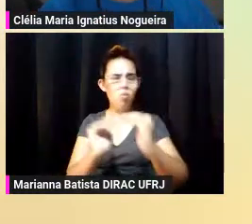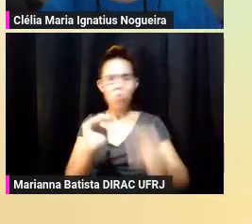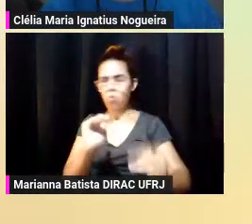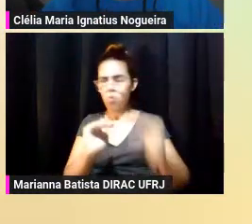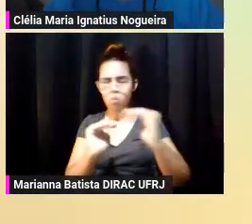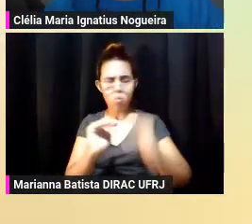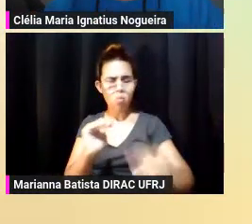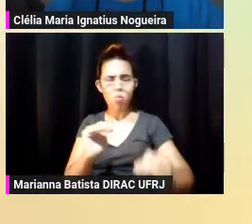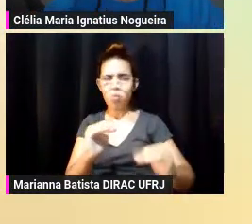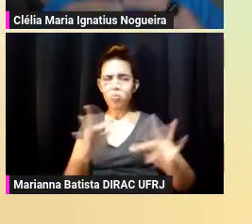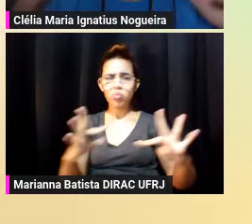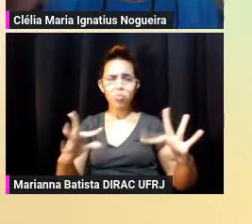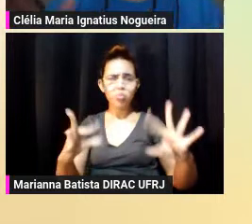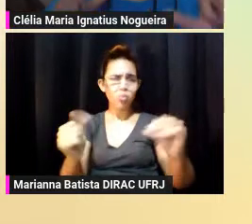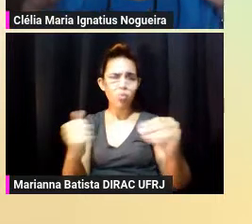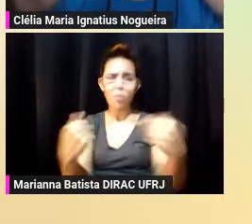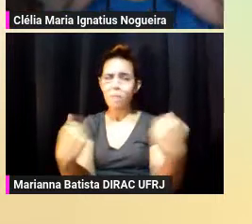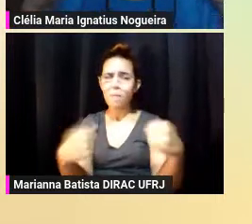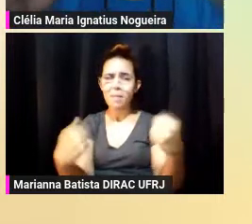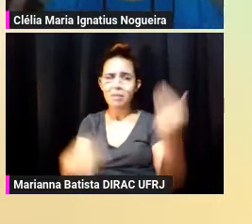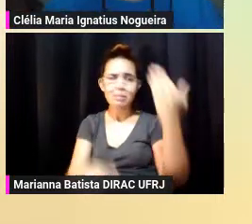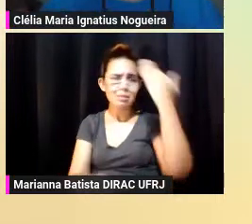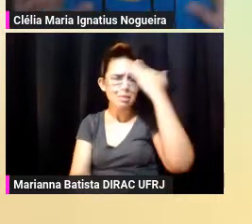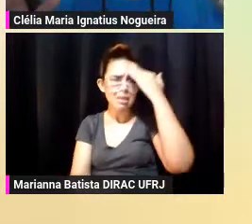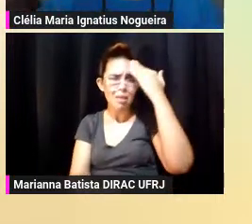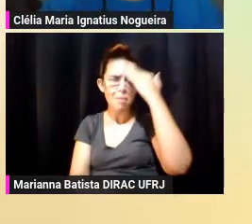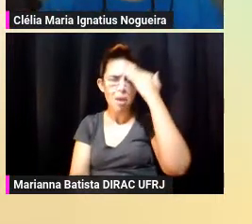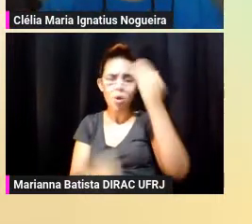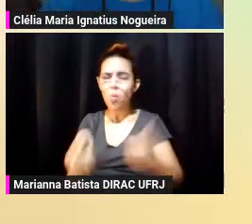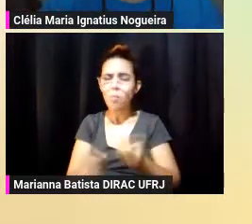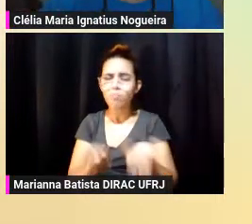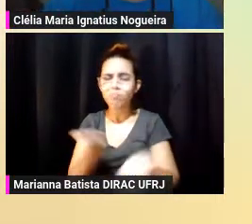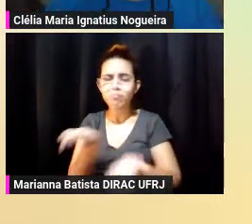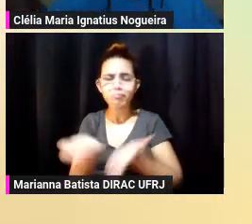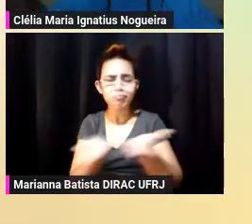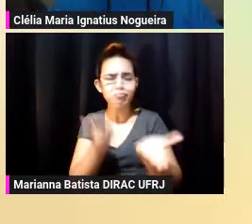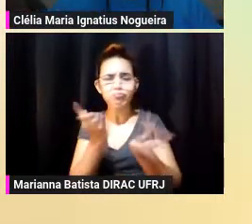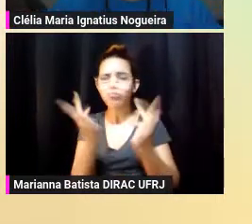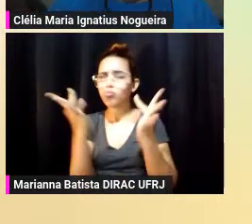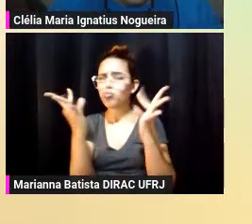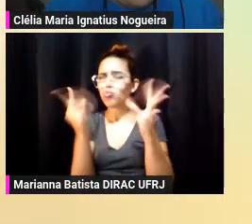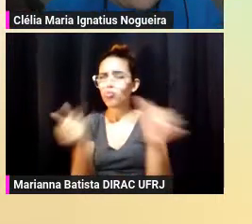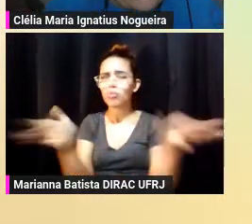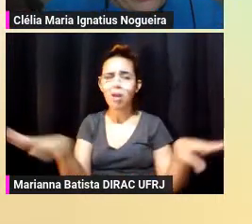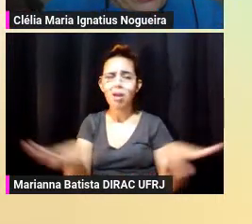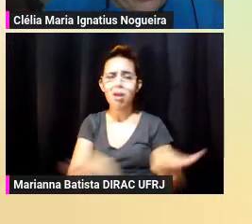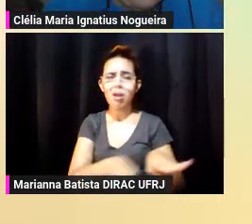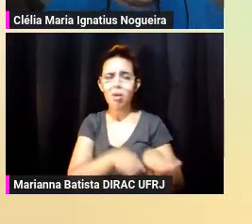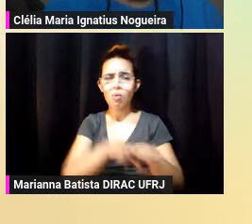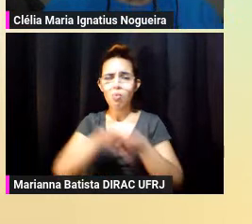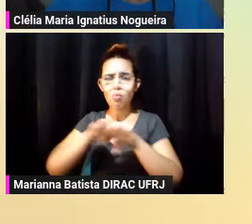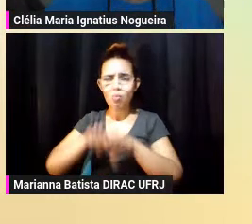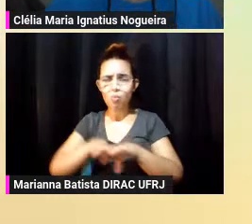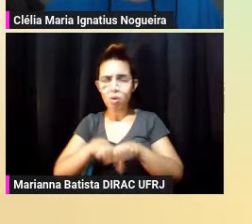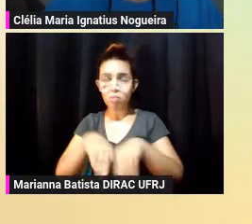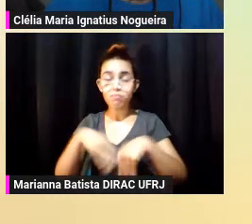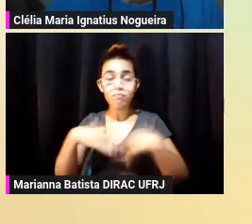saber lidar com as crianças, etc, etc, etc. Bom, concluí o meu doutorado em